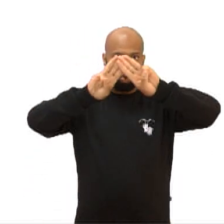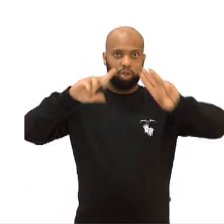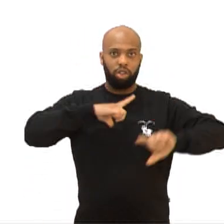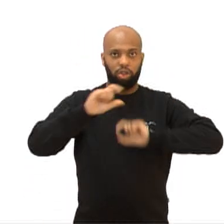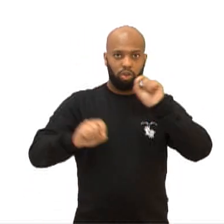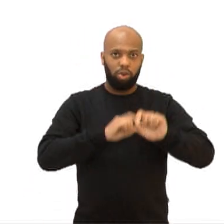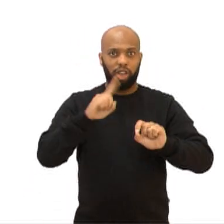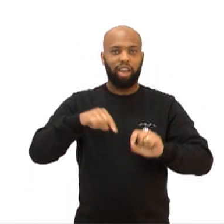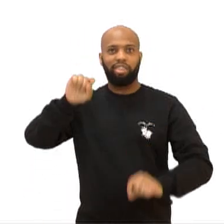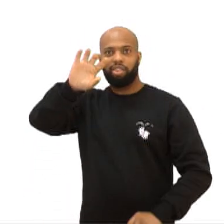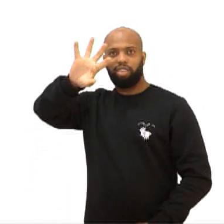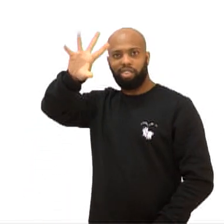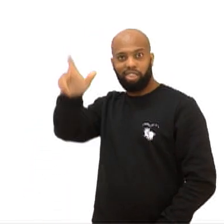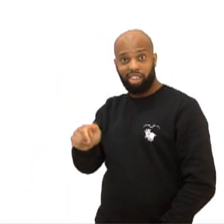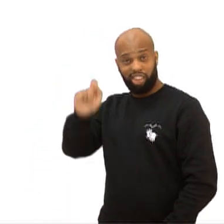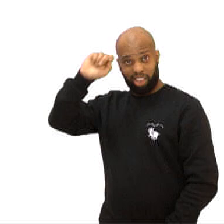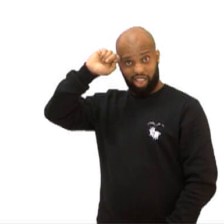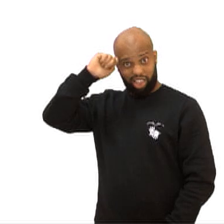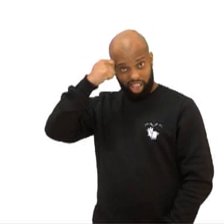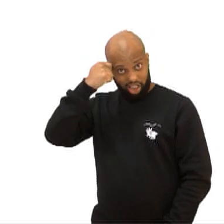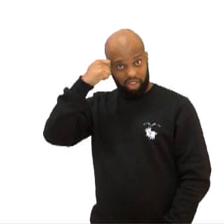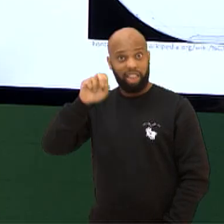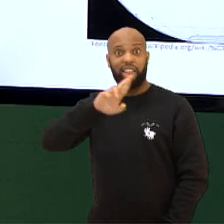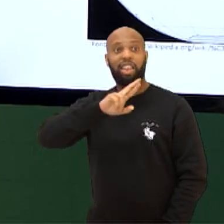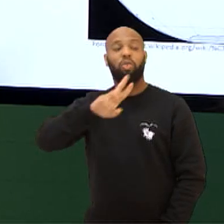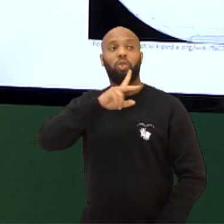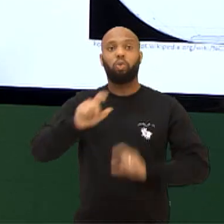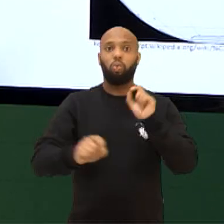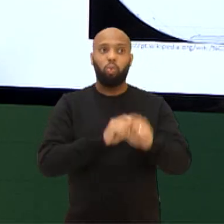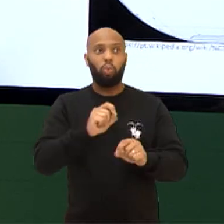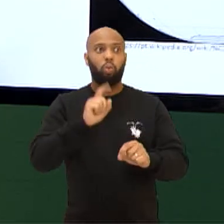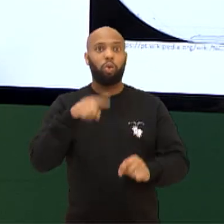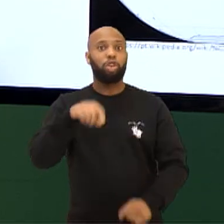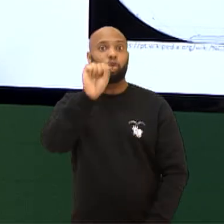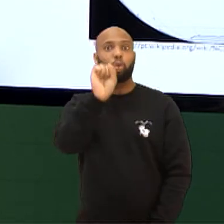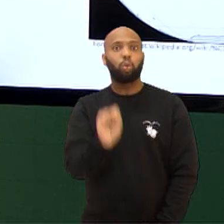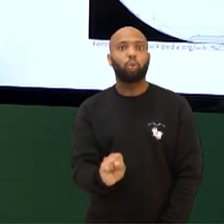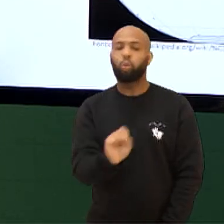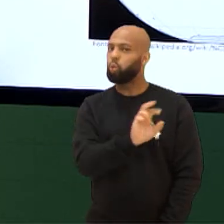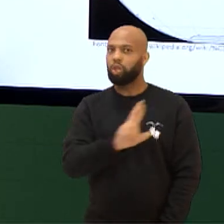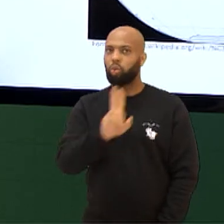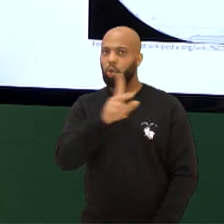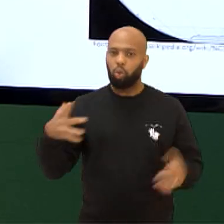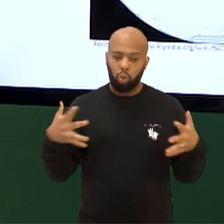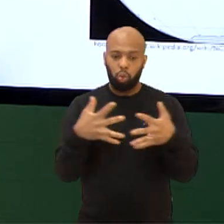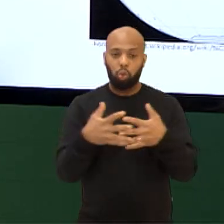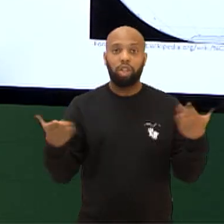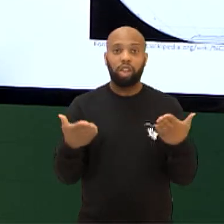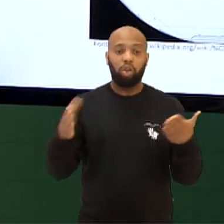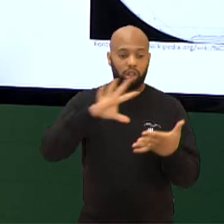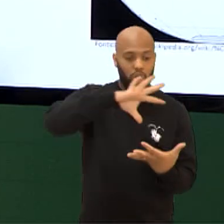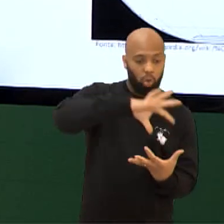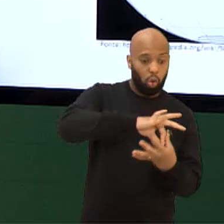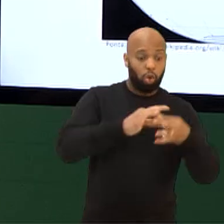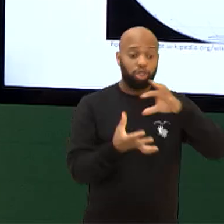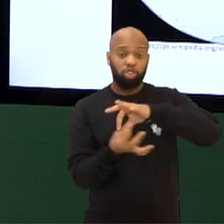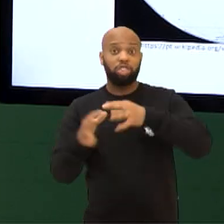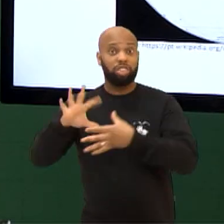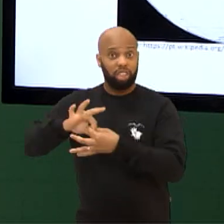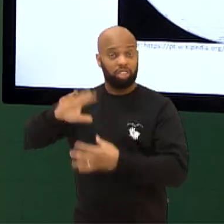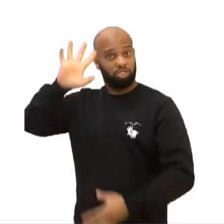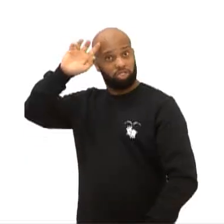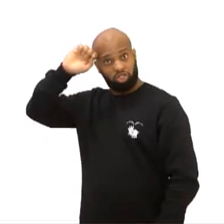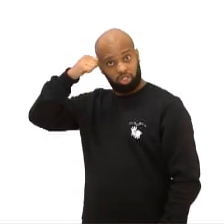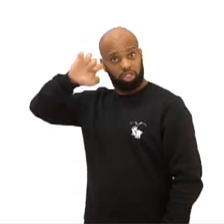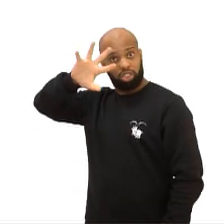da África, quando eu falo África, não estou falando da África do Sul, que vocês confundem, estou falando do continente africano.